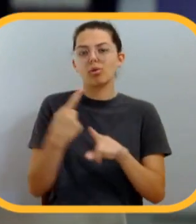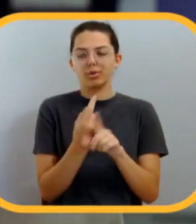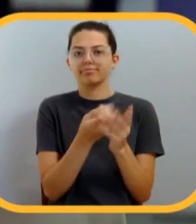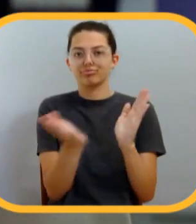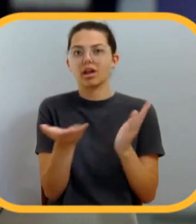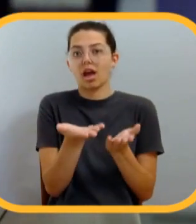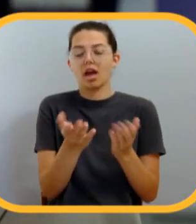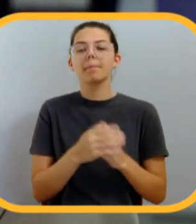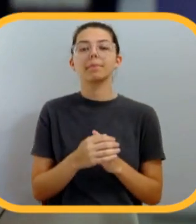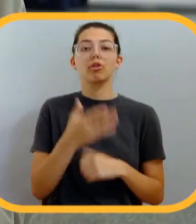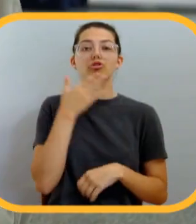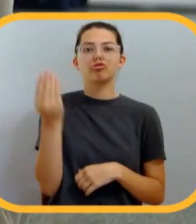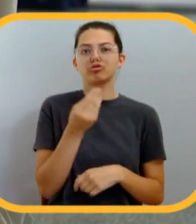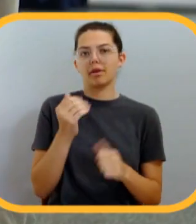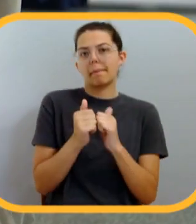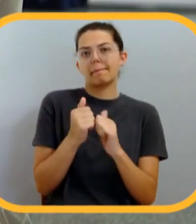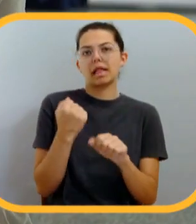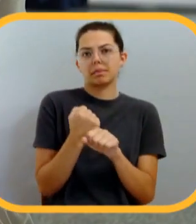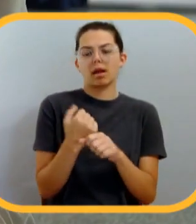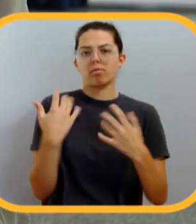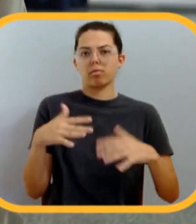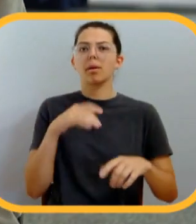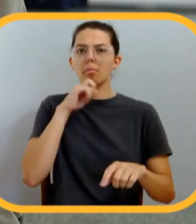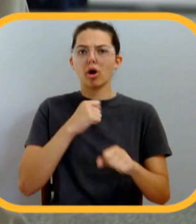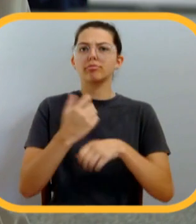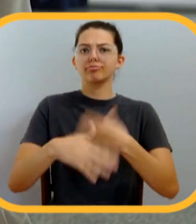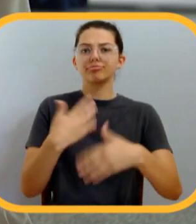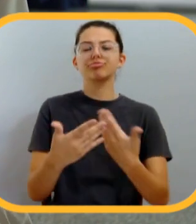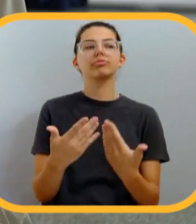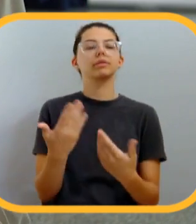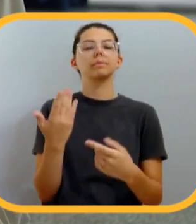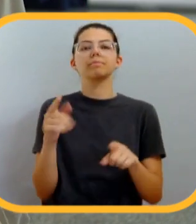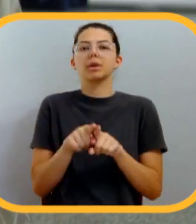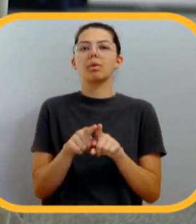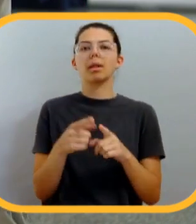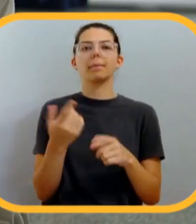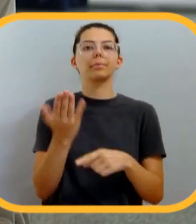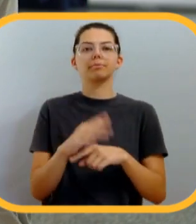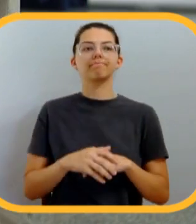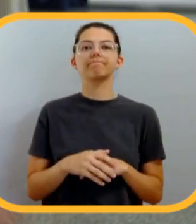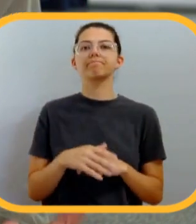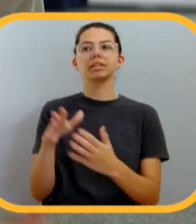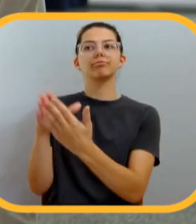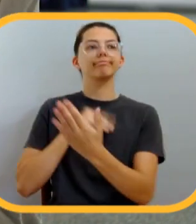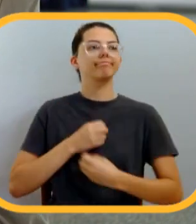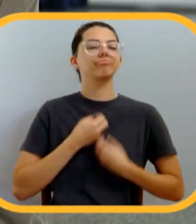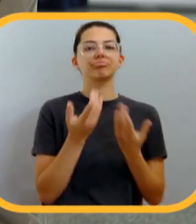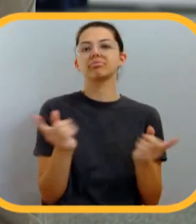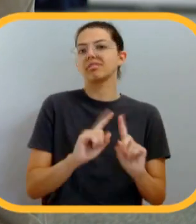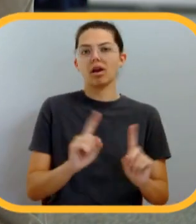Os jovens têm sempre papel que podem desempenhar de, pura e simplesmente, por exemplo, não